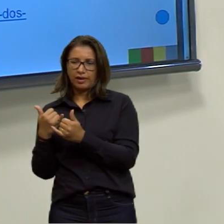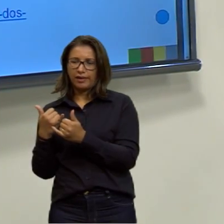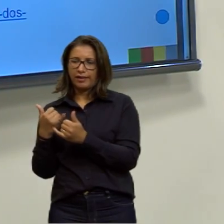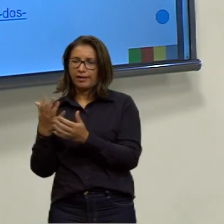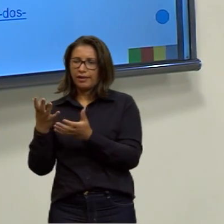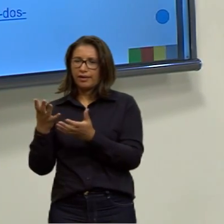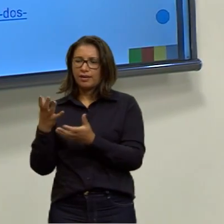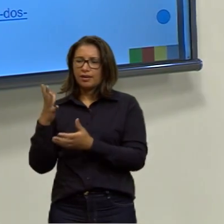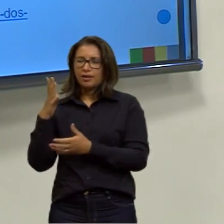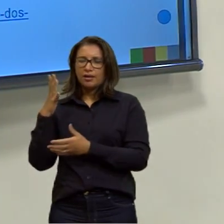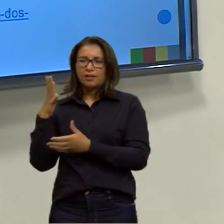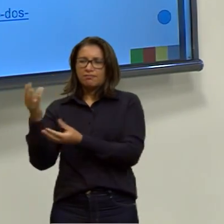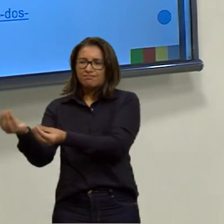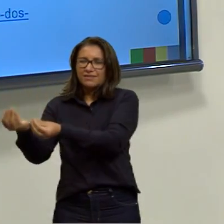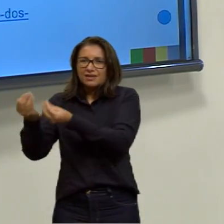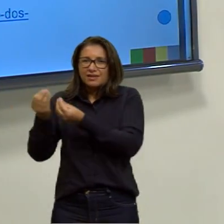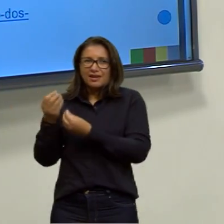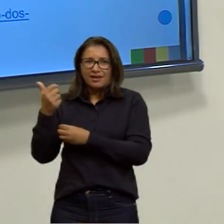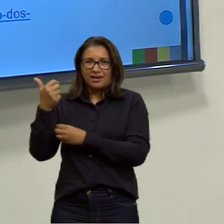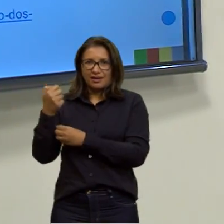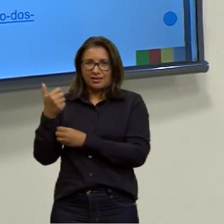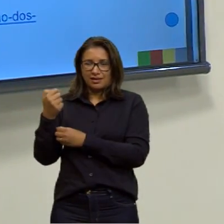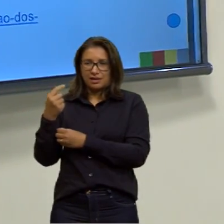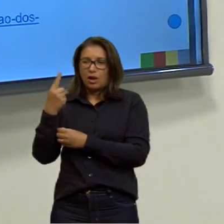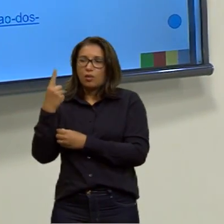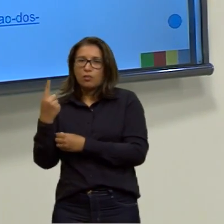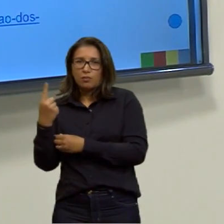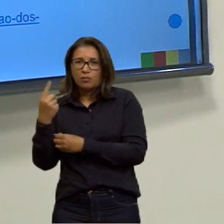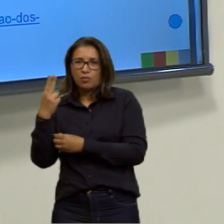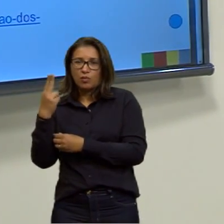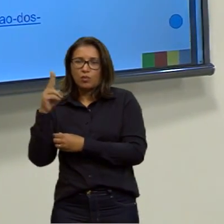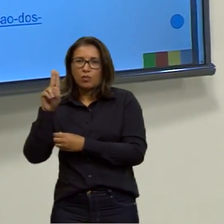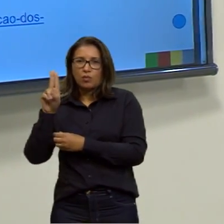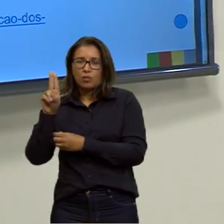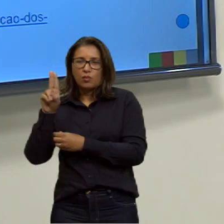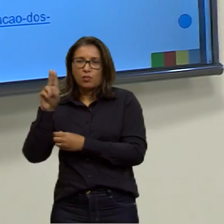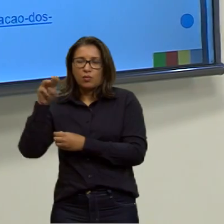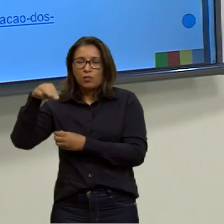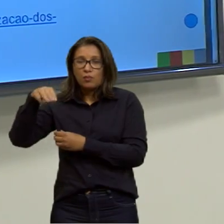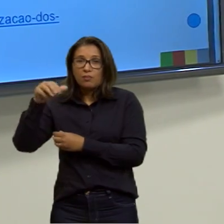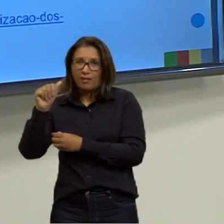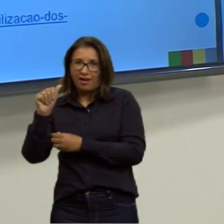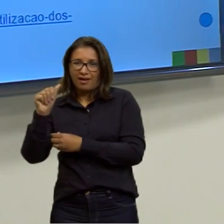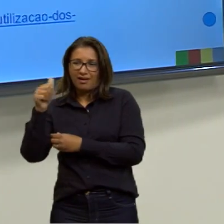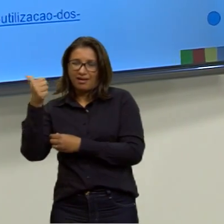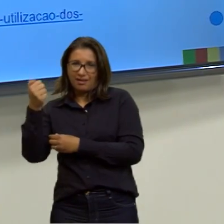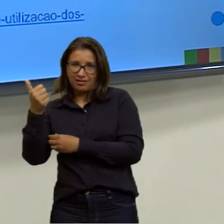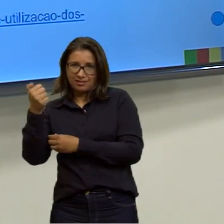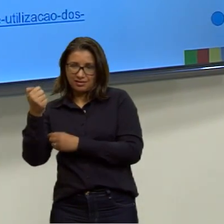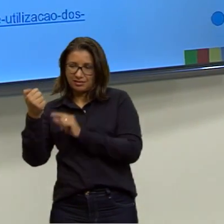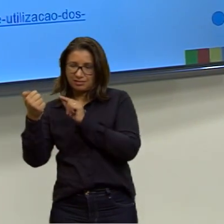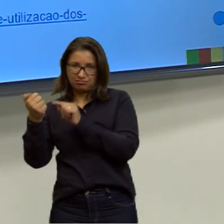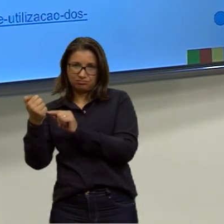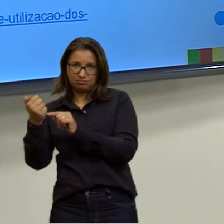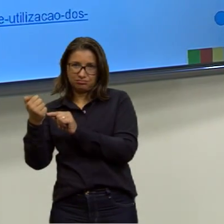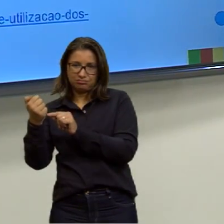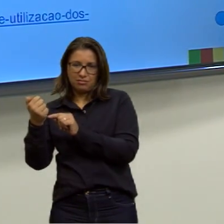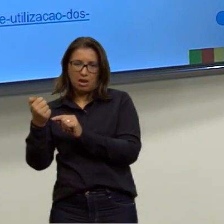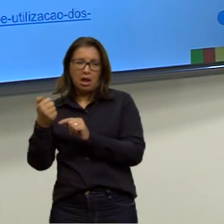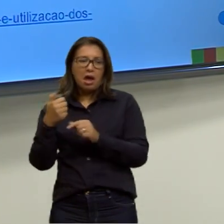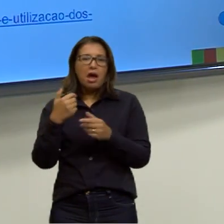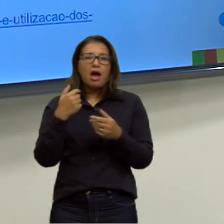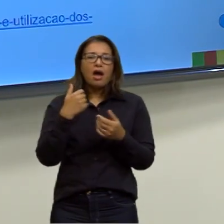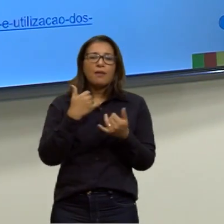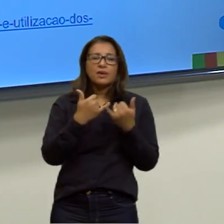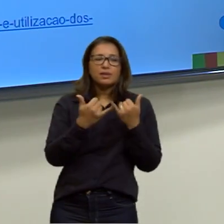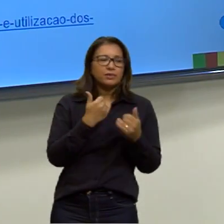ou me alcancem uma caneta a caneta eu tô pedindo uma caneta específica agora você passear me